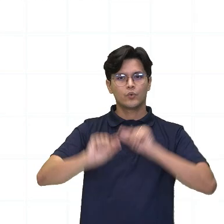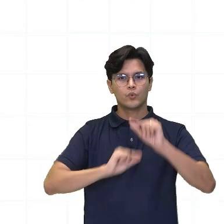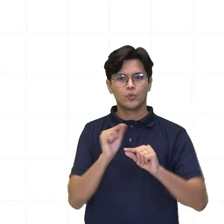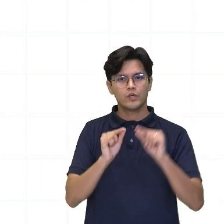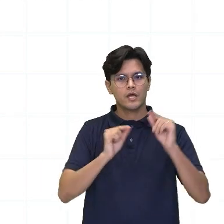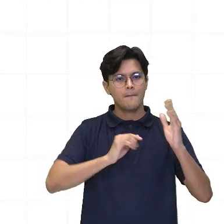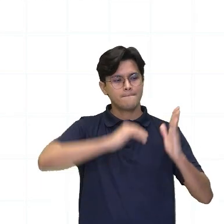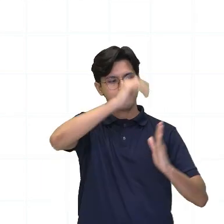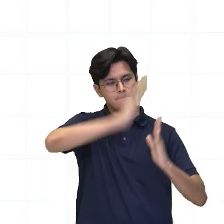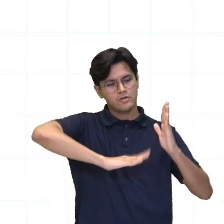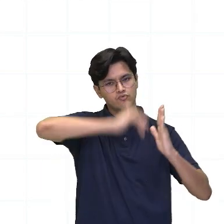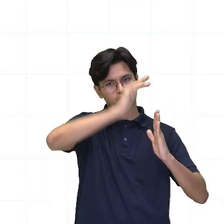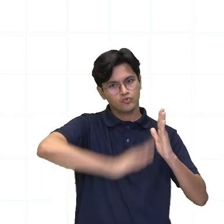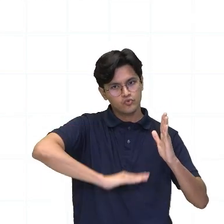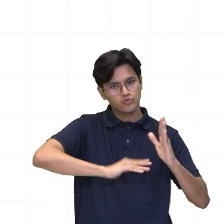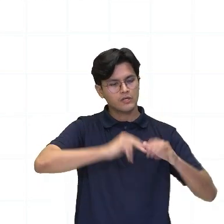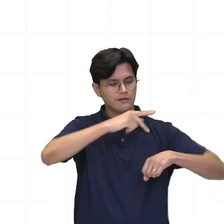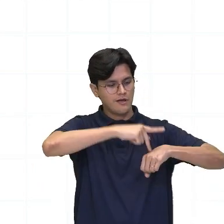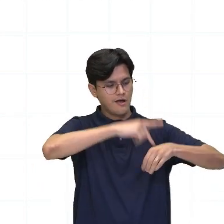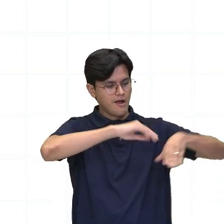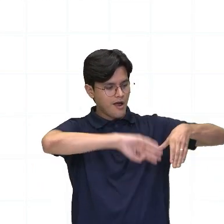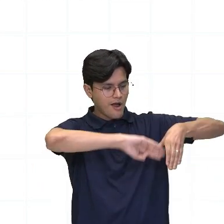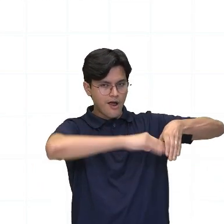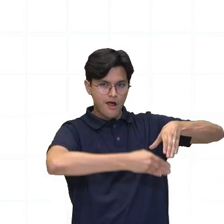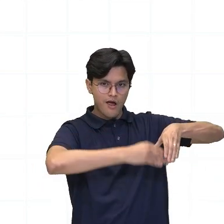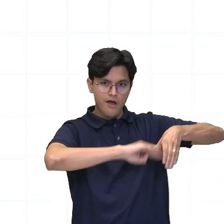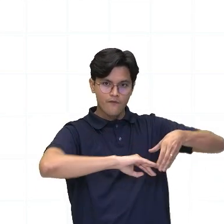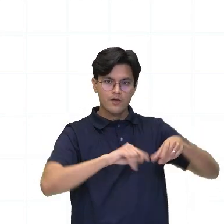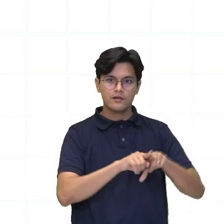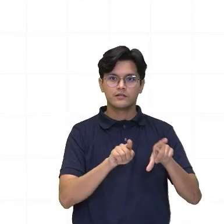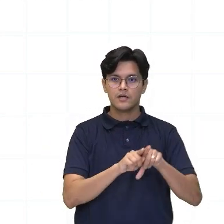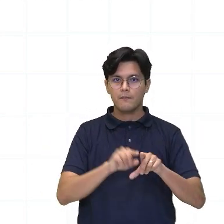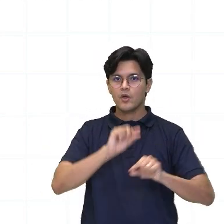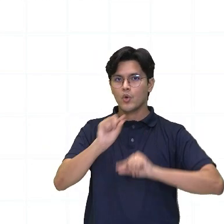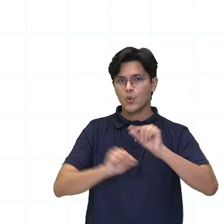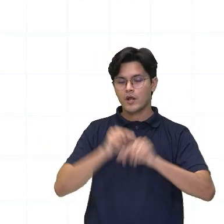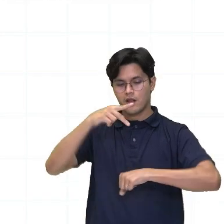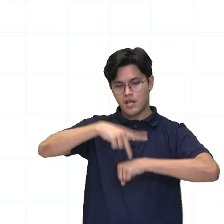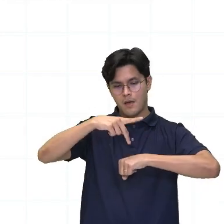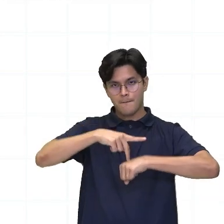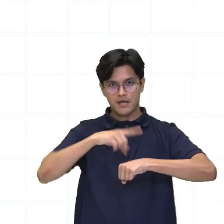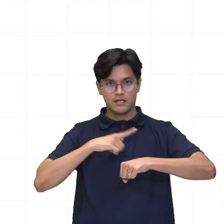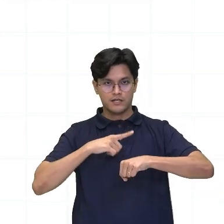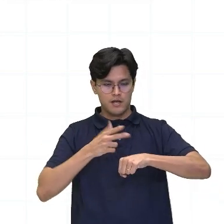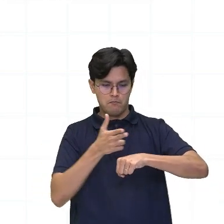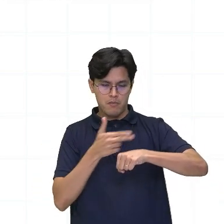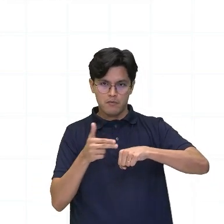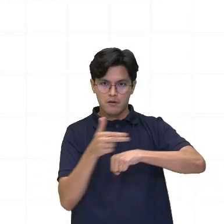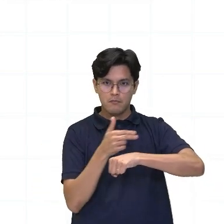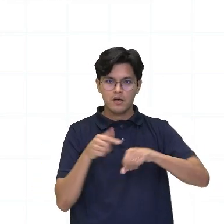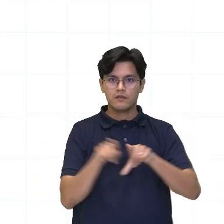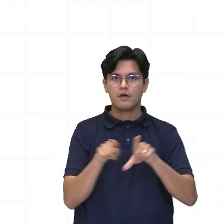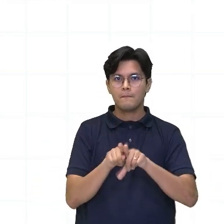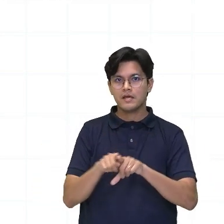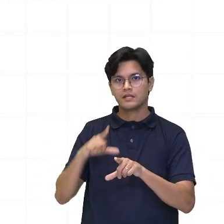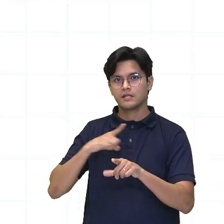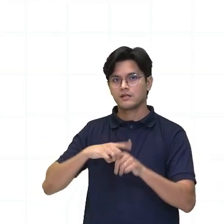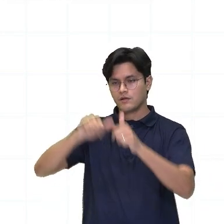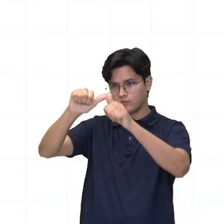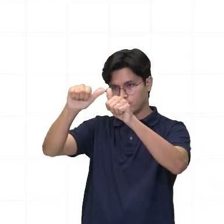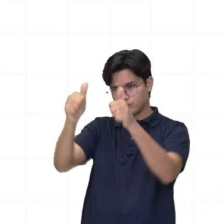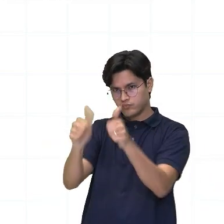em cavernas, gravuras esculpidas em rochas, esculturas e estatuetas.